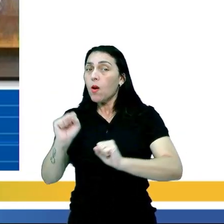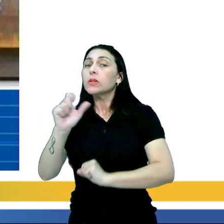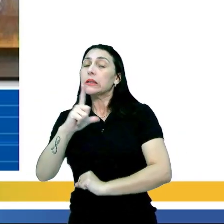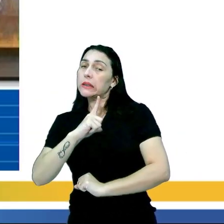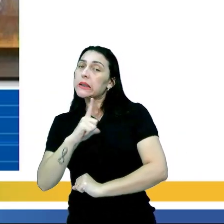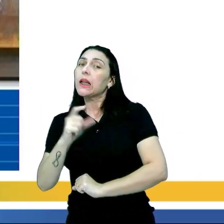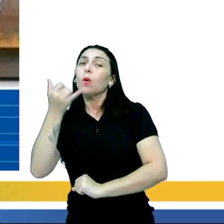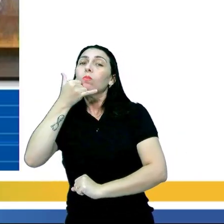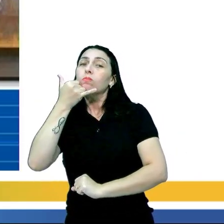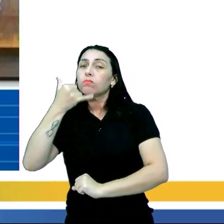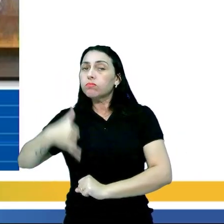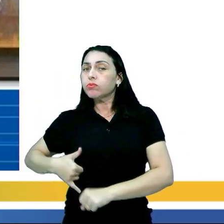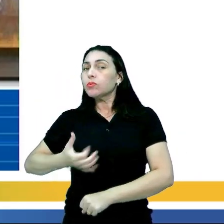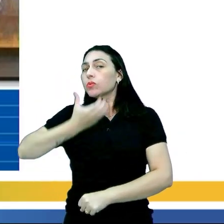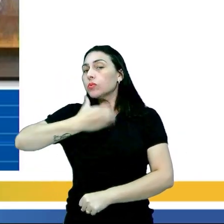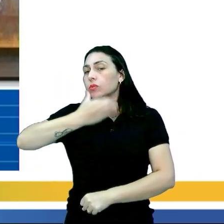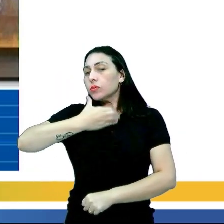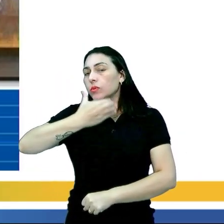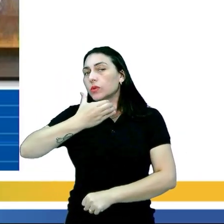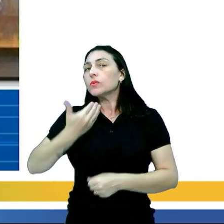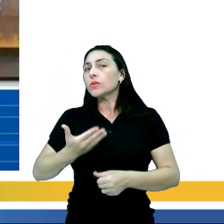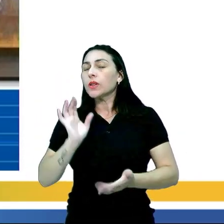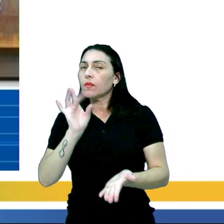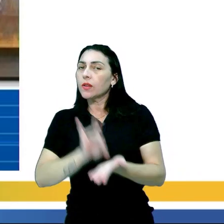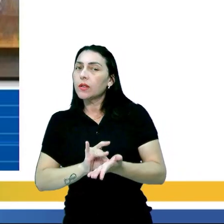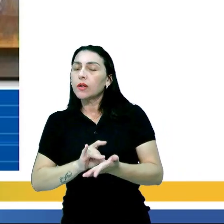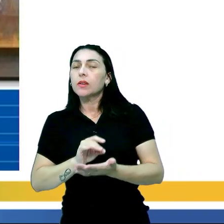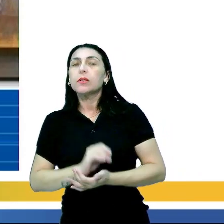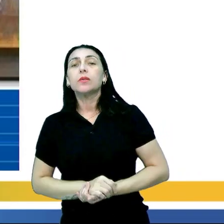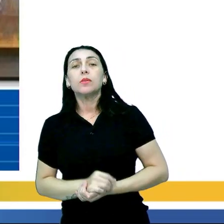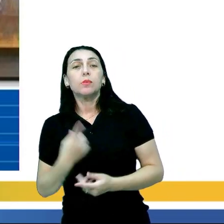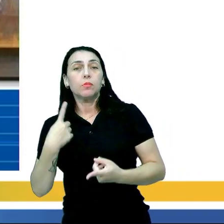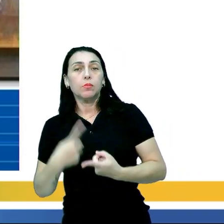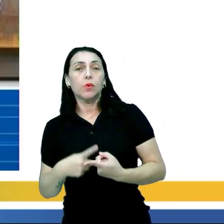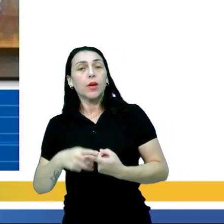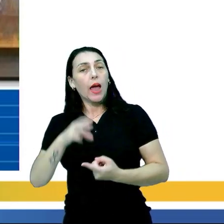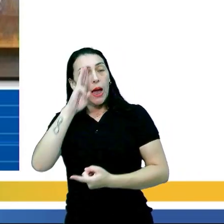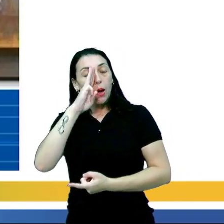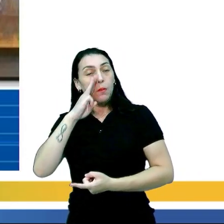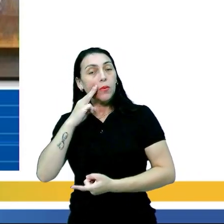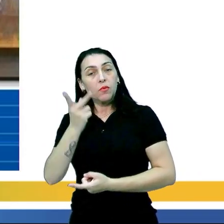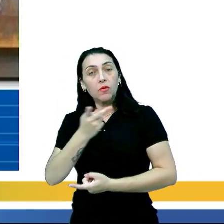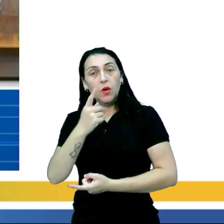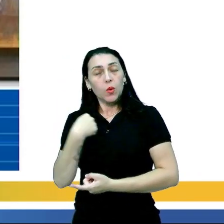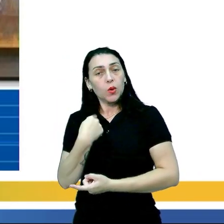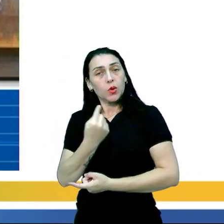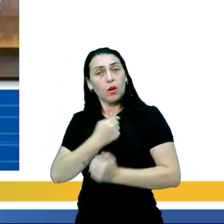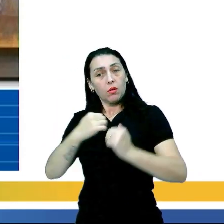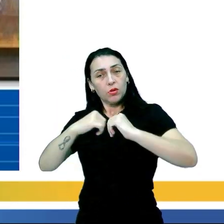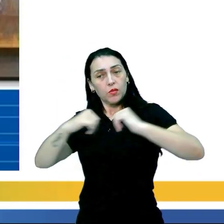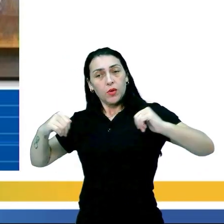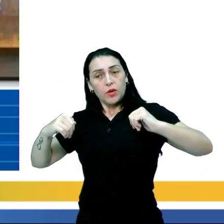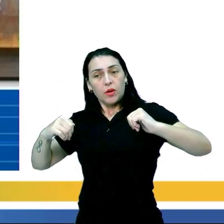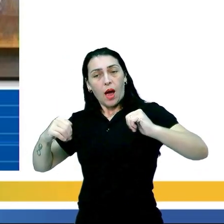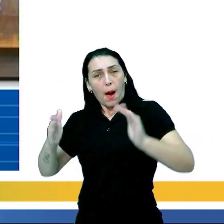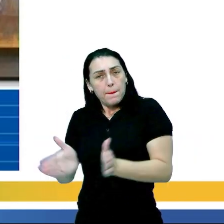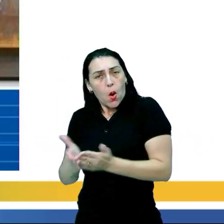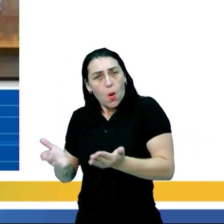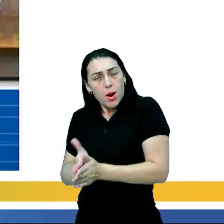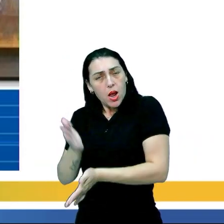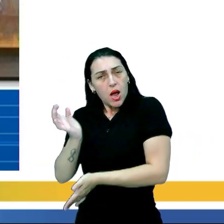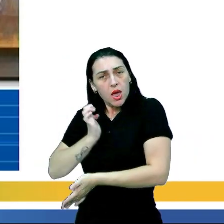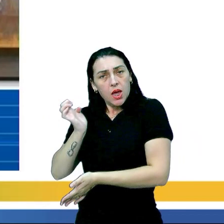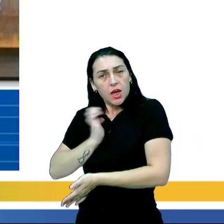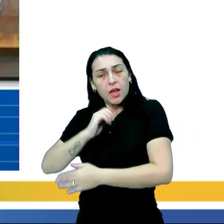possuir um iPhone. Então essa que é a verdade. Até porque Karl Marx não falou que a gente tem que dividir a miséria nem a